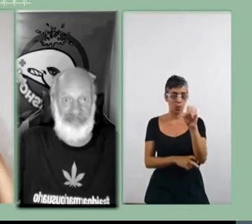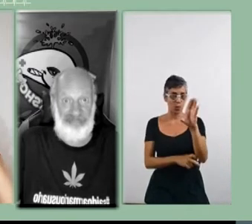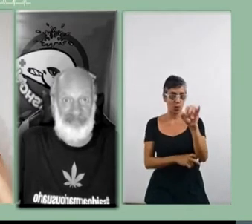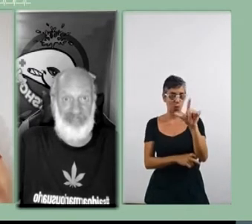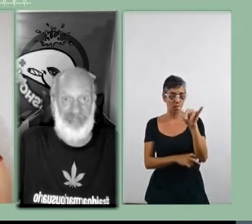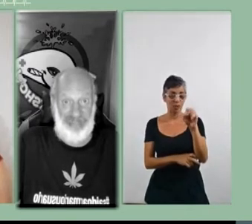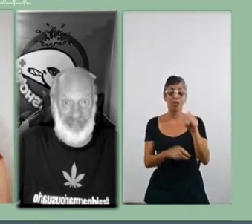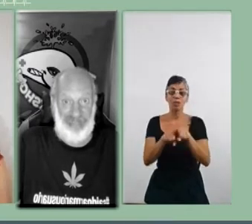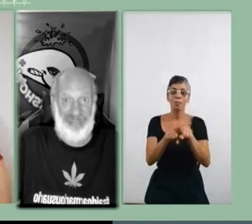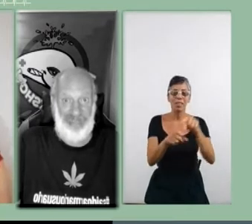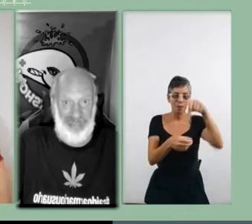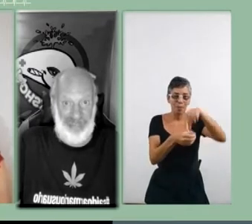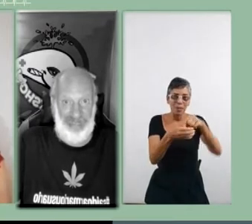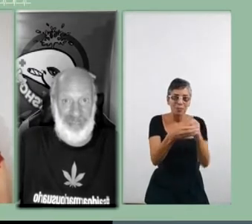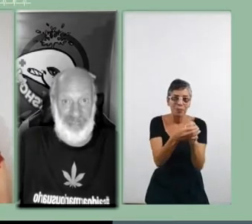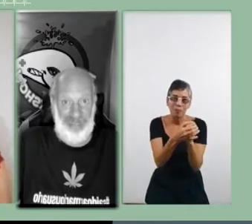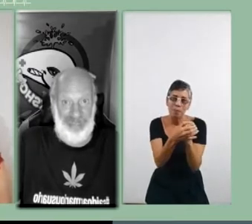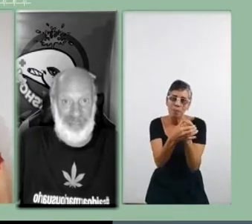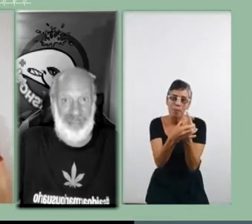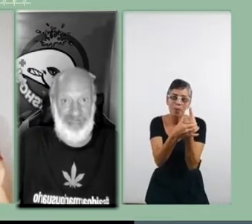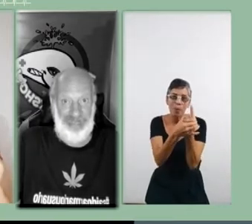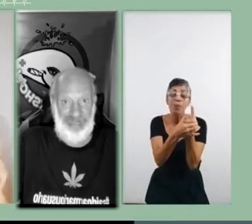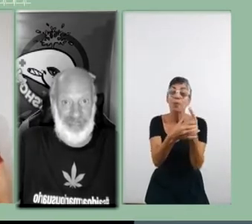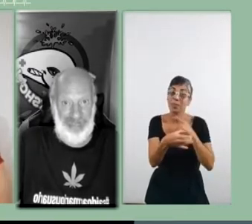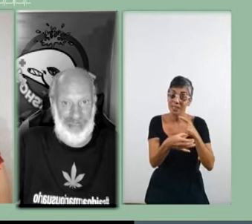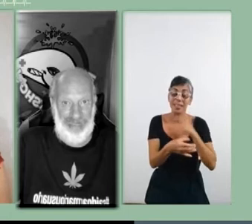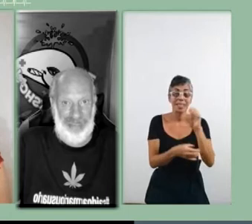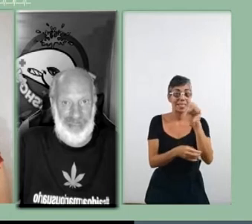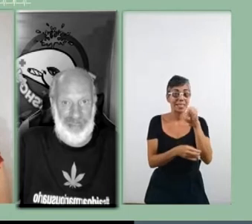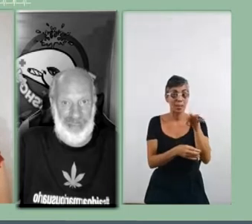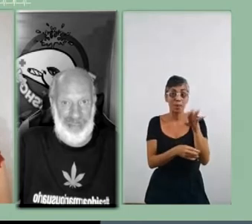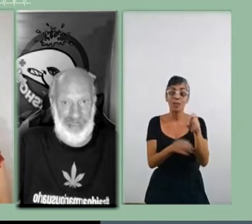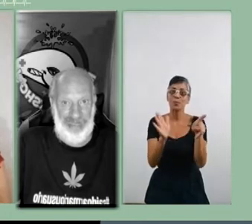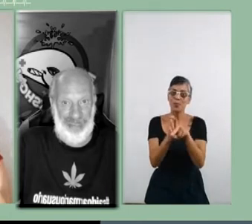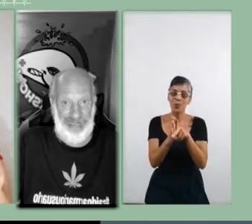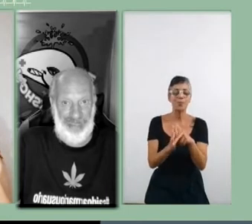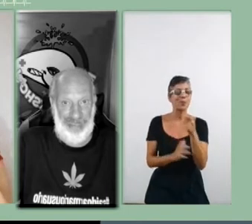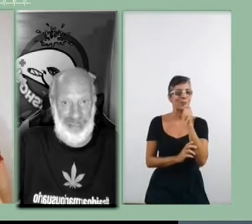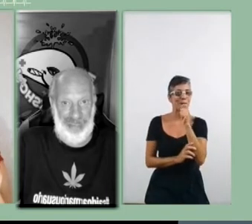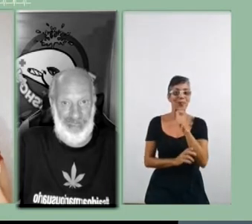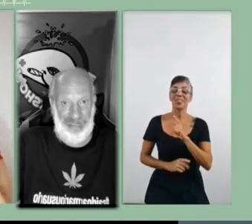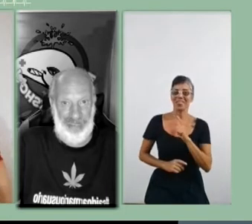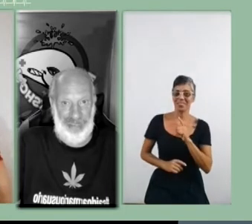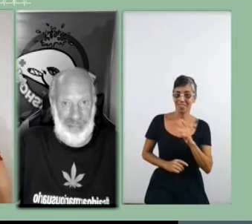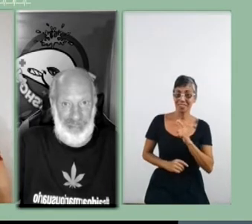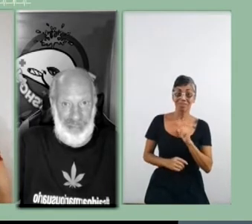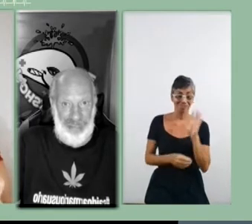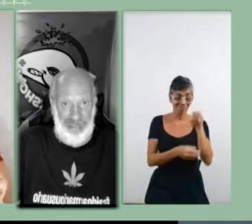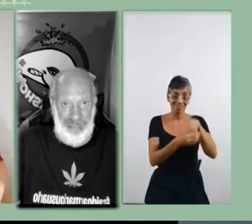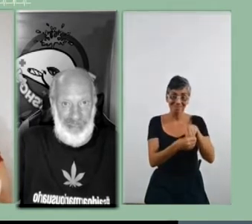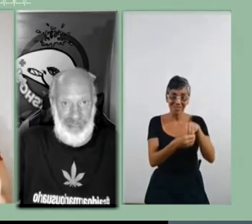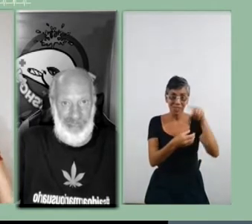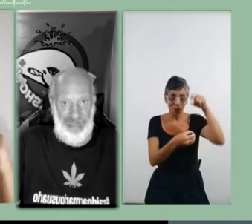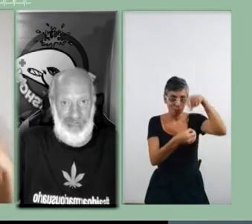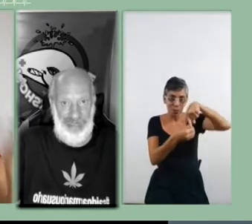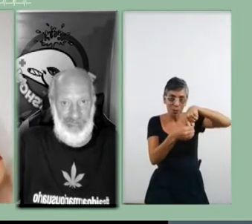germinados com sementes de cânhamo, né? De maconha. Então, assim, existem nutrientes dentro desses brotos e